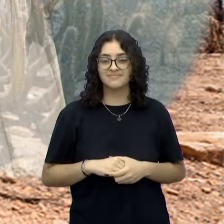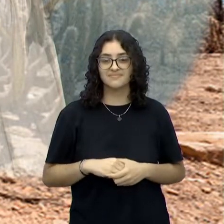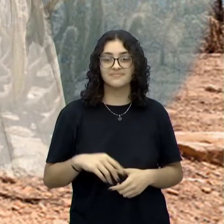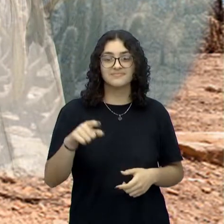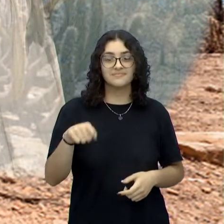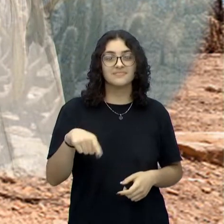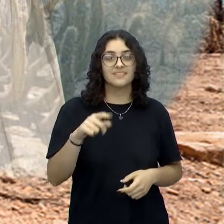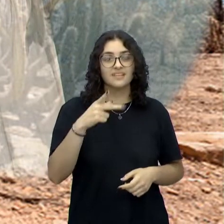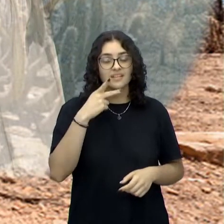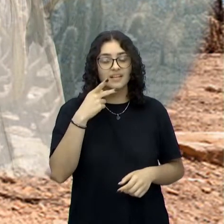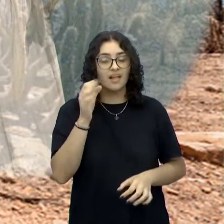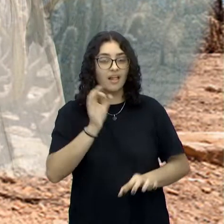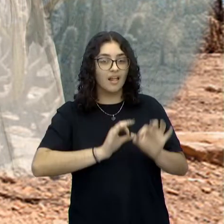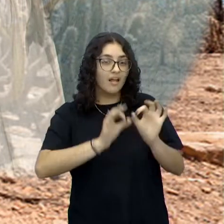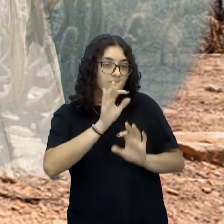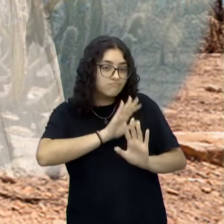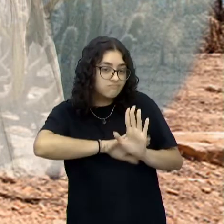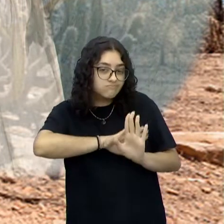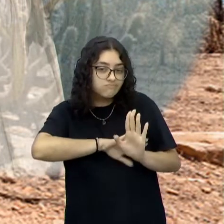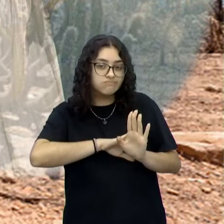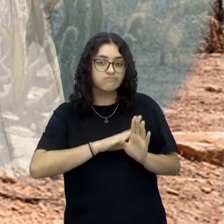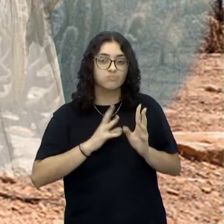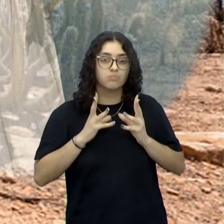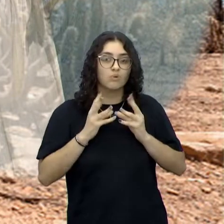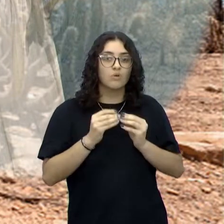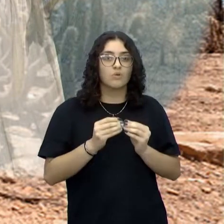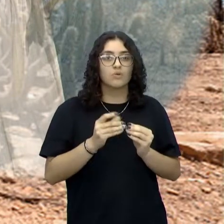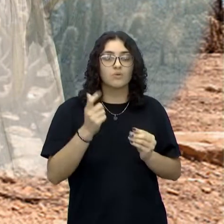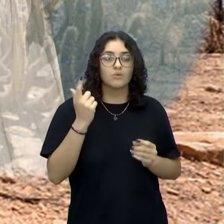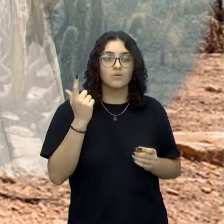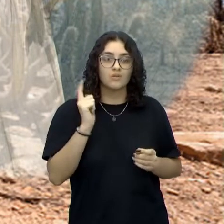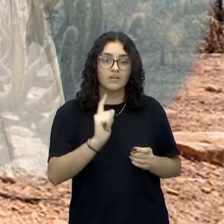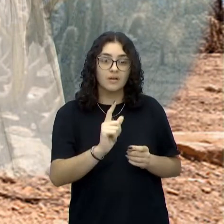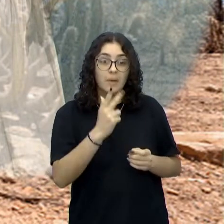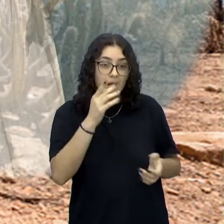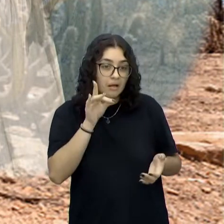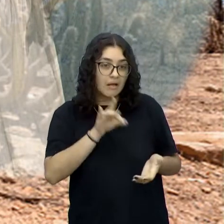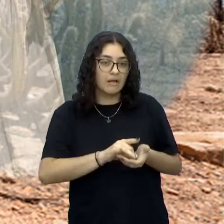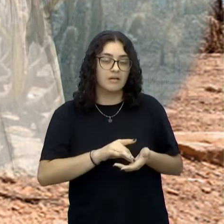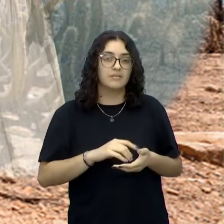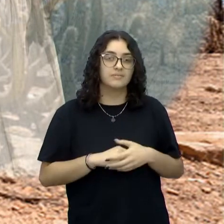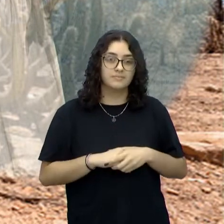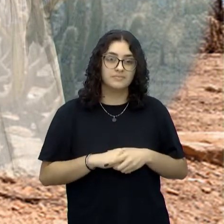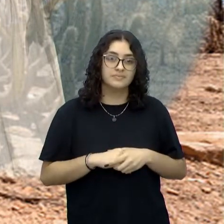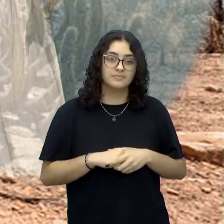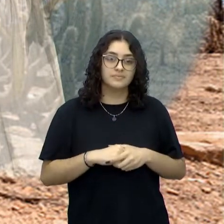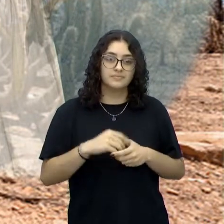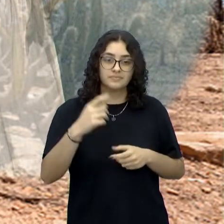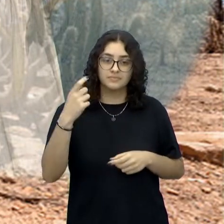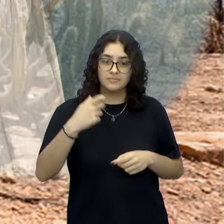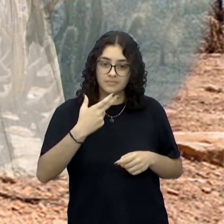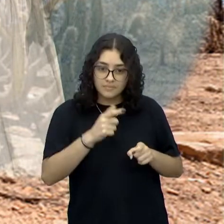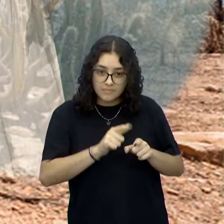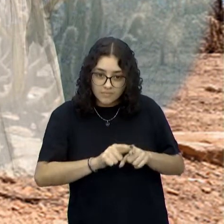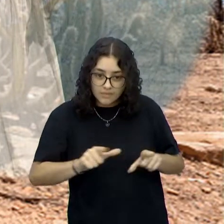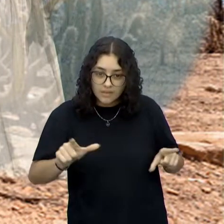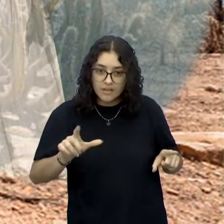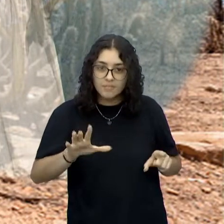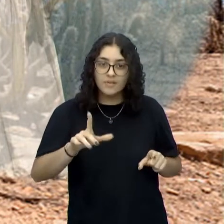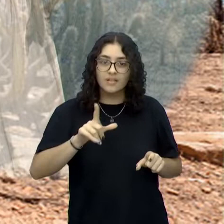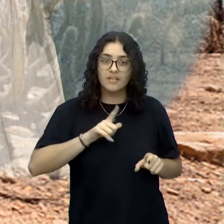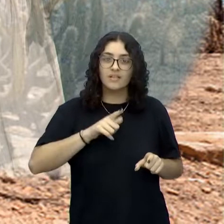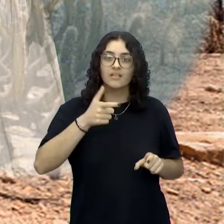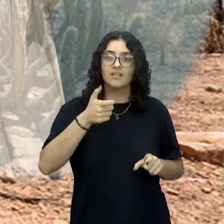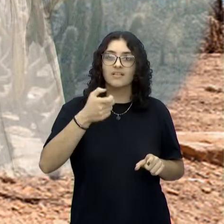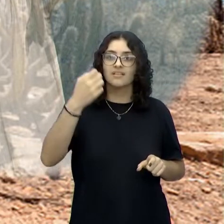aquela coisa do making off que a gente falou, e todo o trabalho da produção aqui para deixar a coisa um pouco mais realista. Eu estou no deserto, mas estou no ar-condicionado.